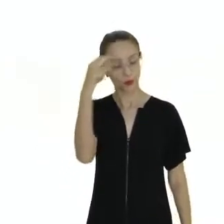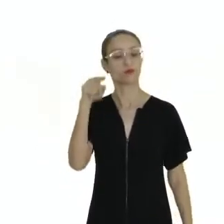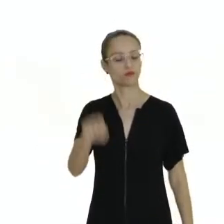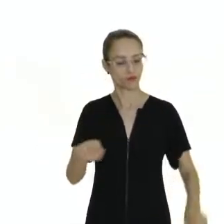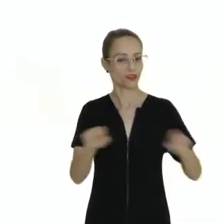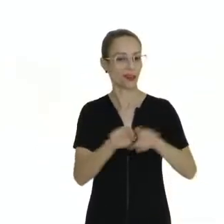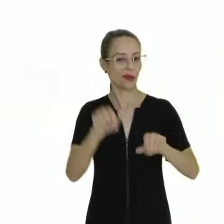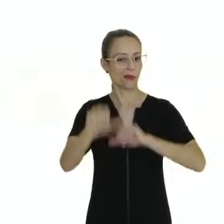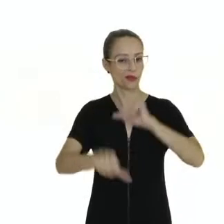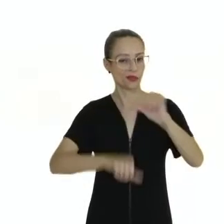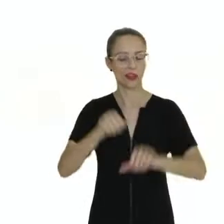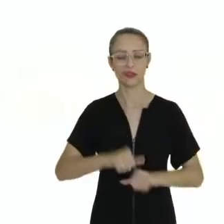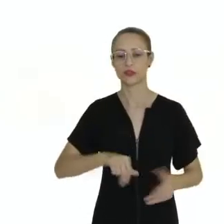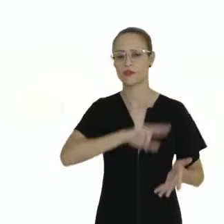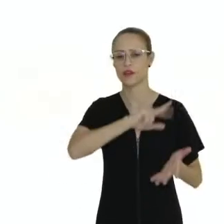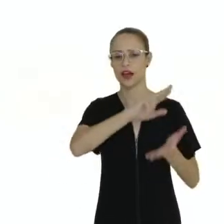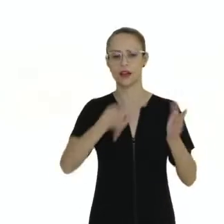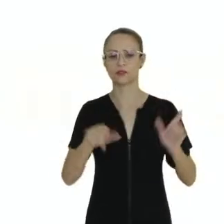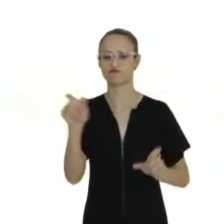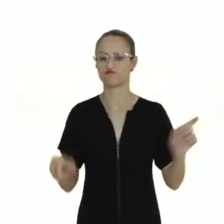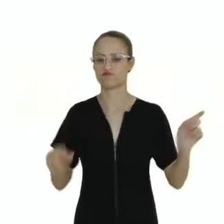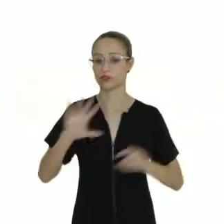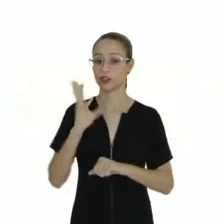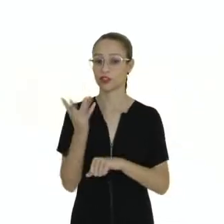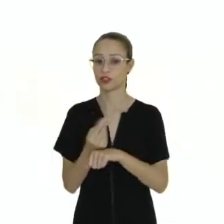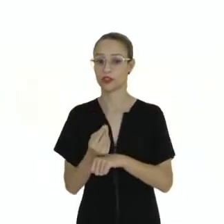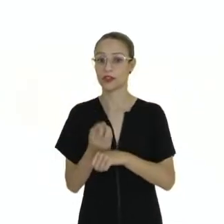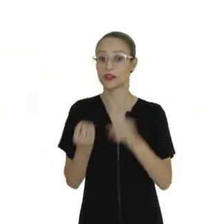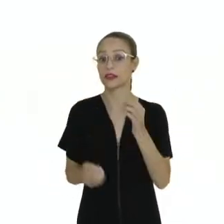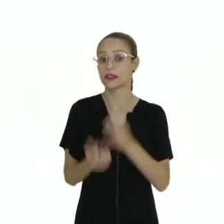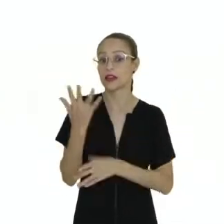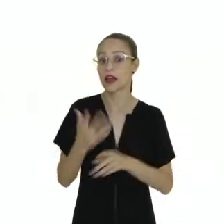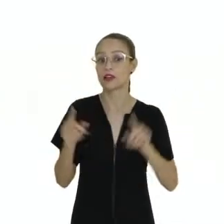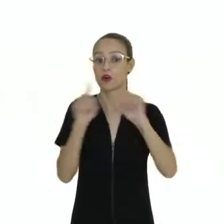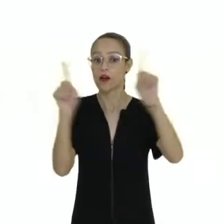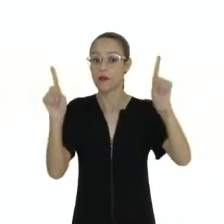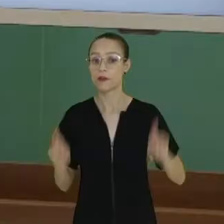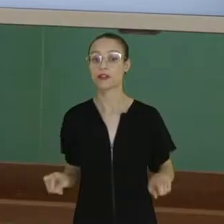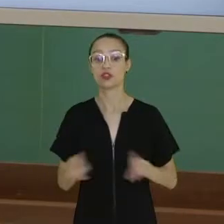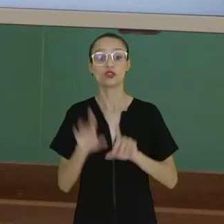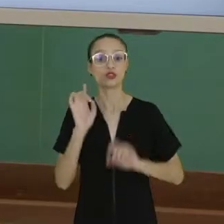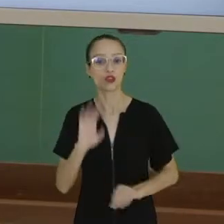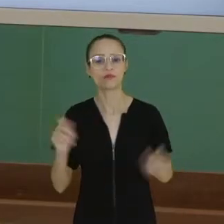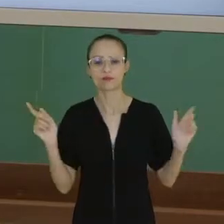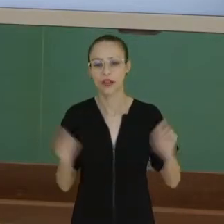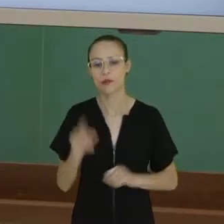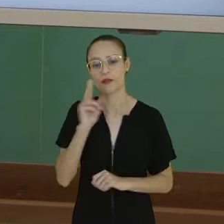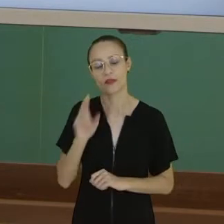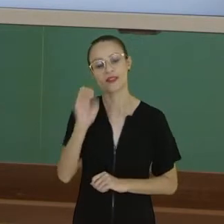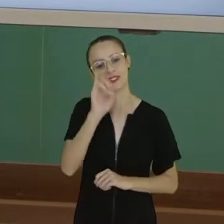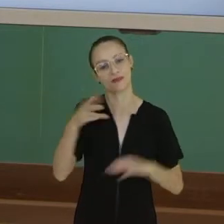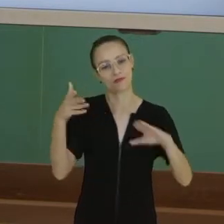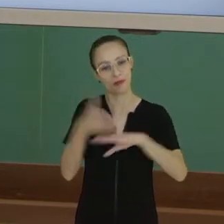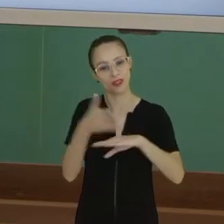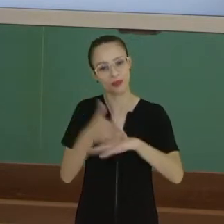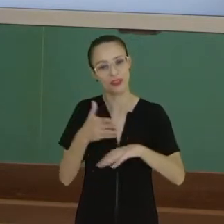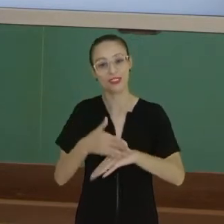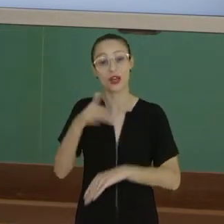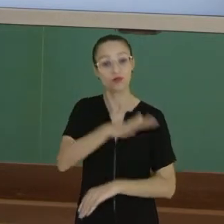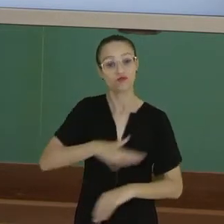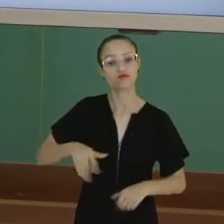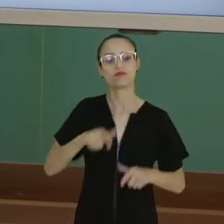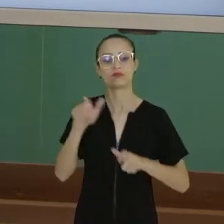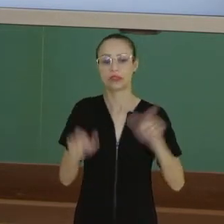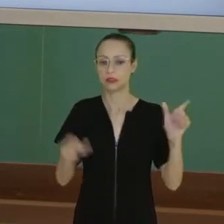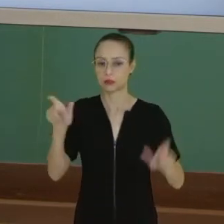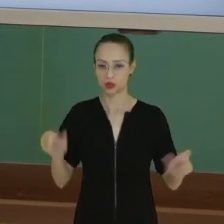mudado. Diversos artistas têm criado obras que só acontecem com a participação do público. Então, essa arte que está